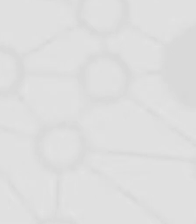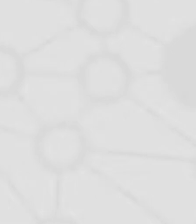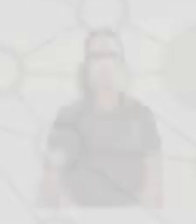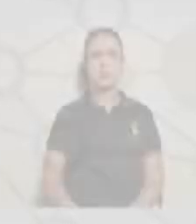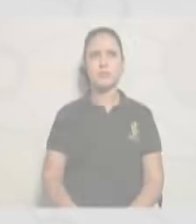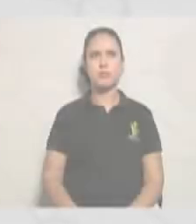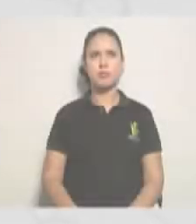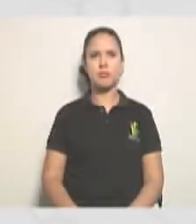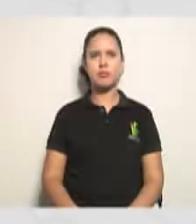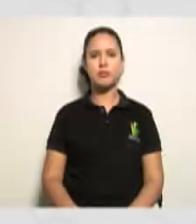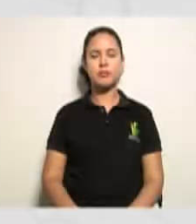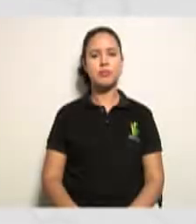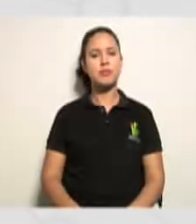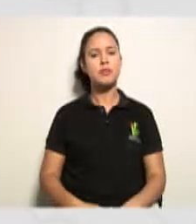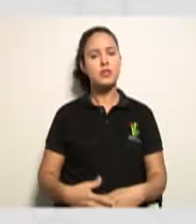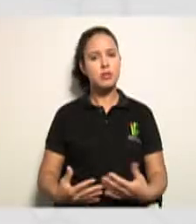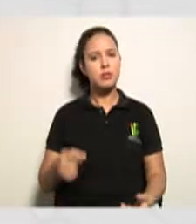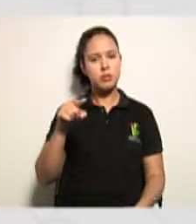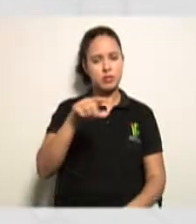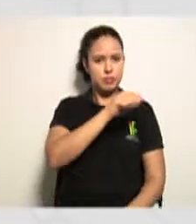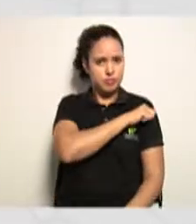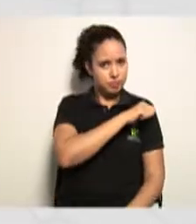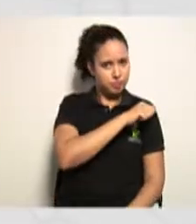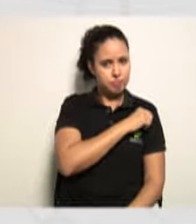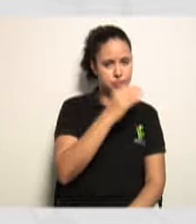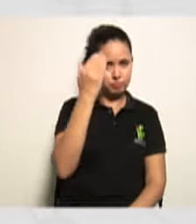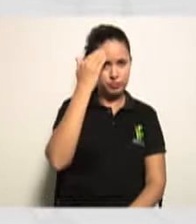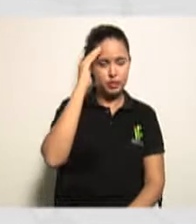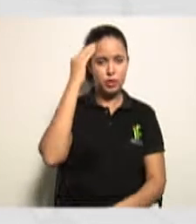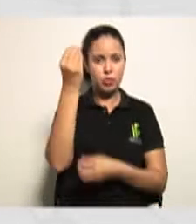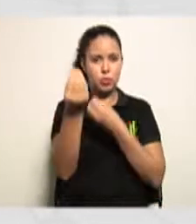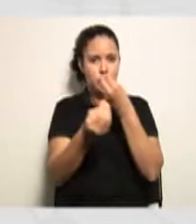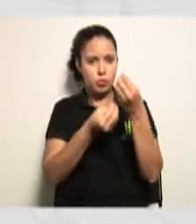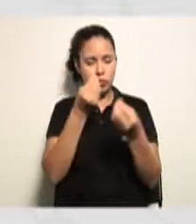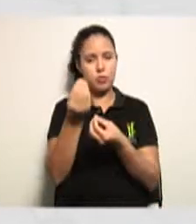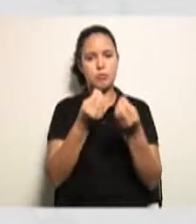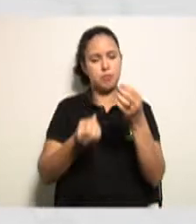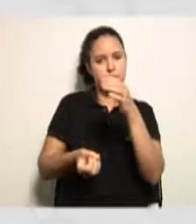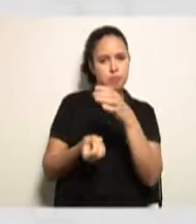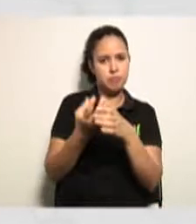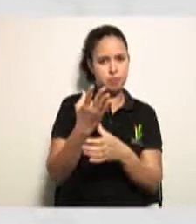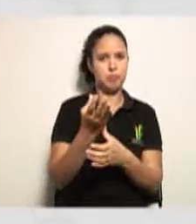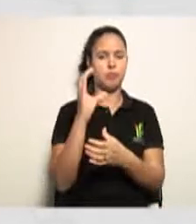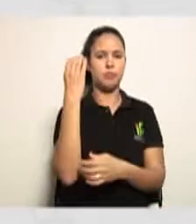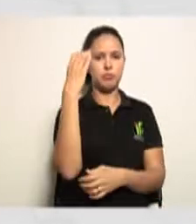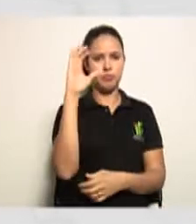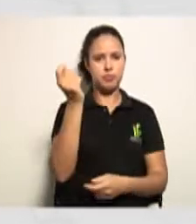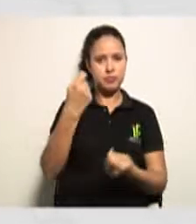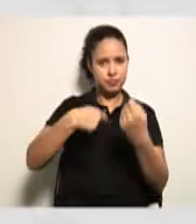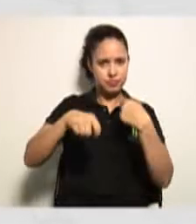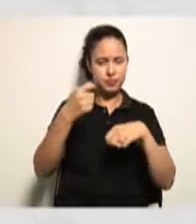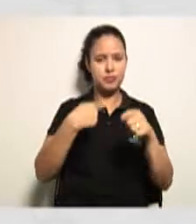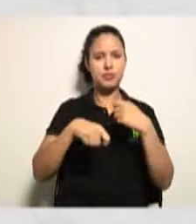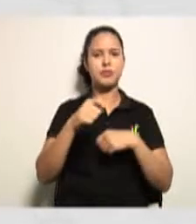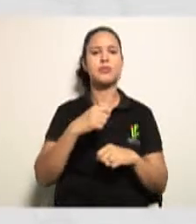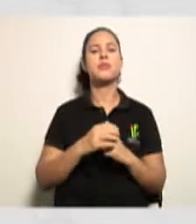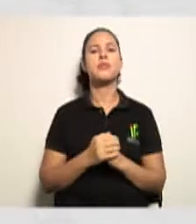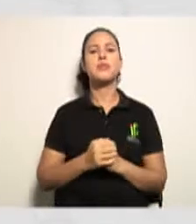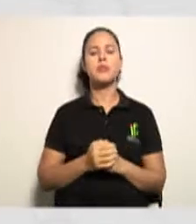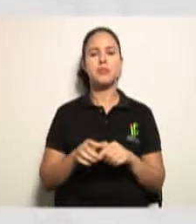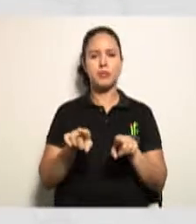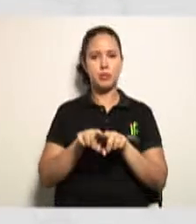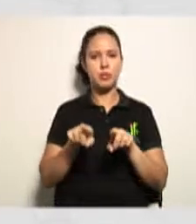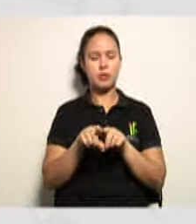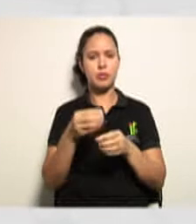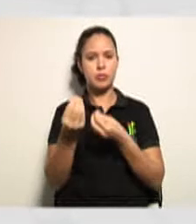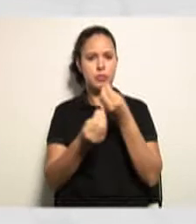aluno, possa entender como surgiu a administração enquanto ciência e como